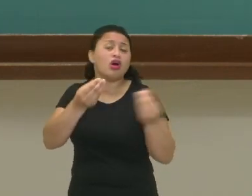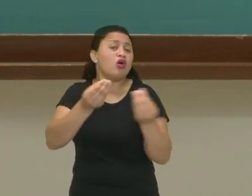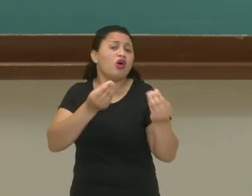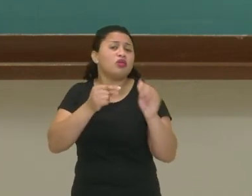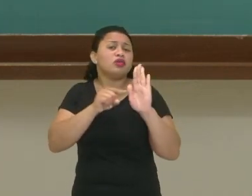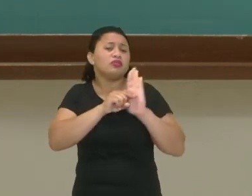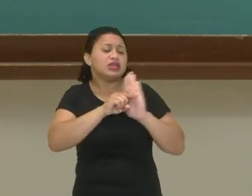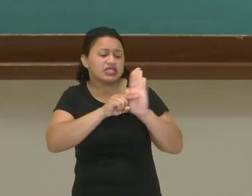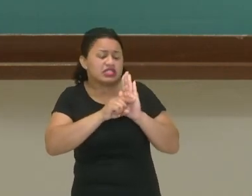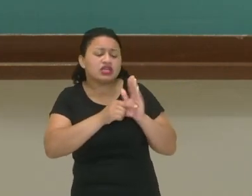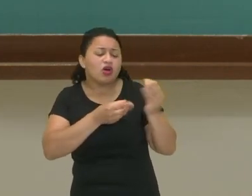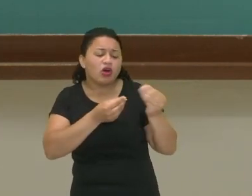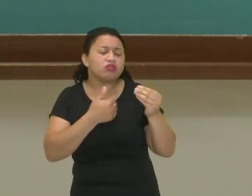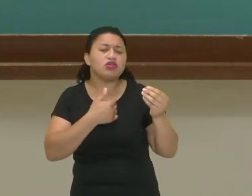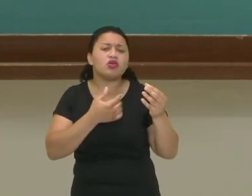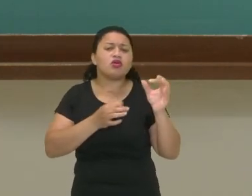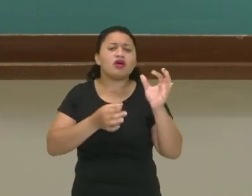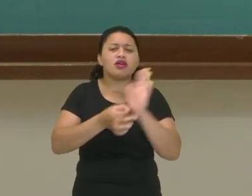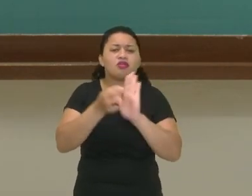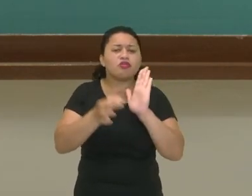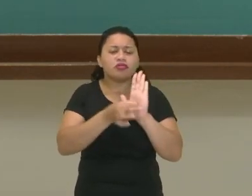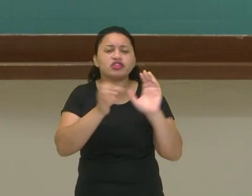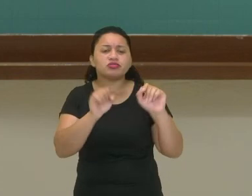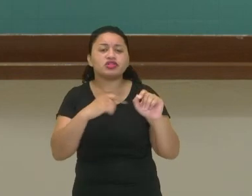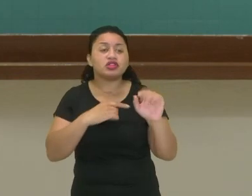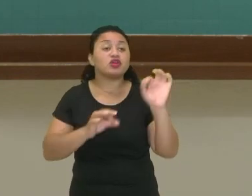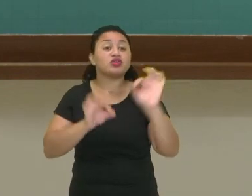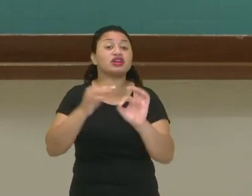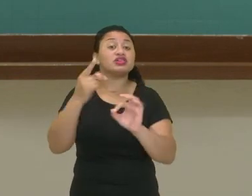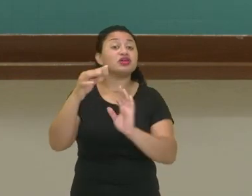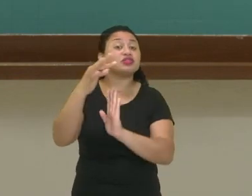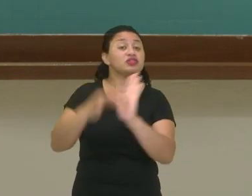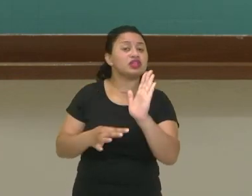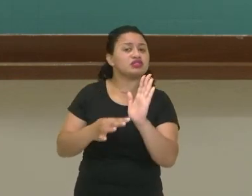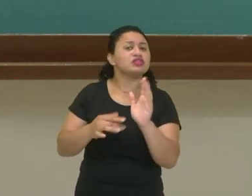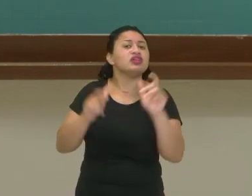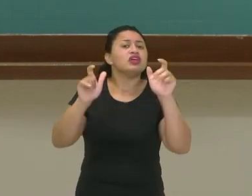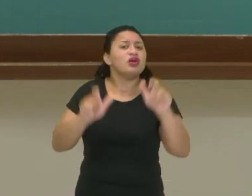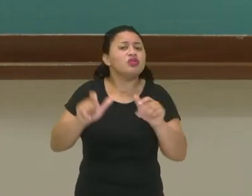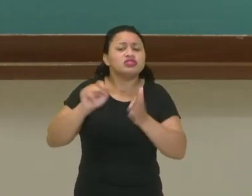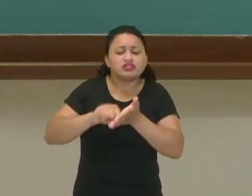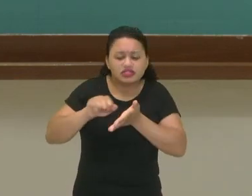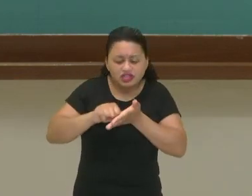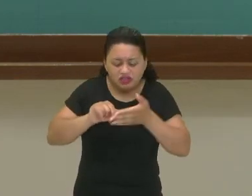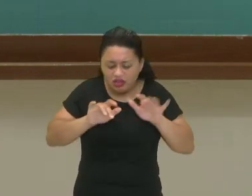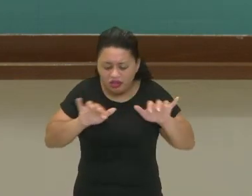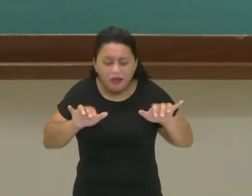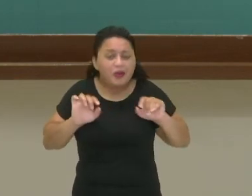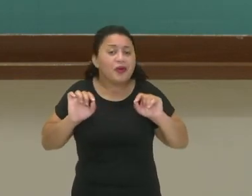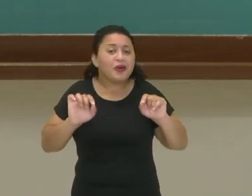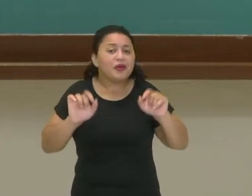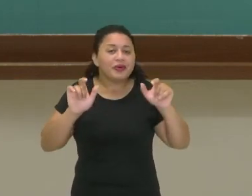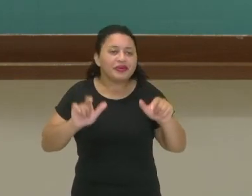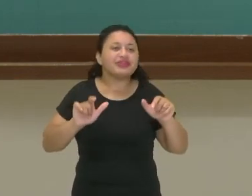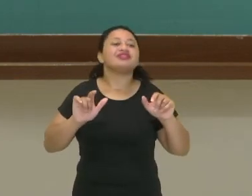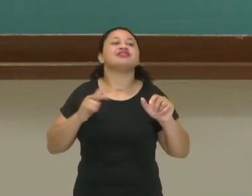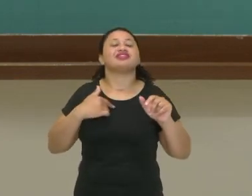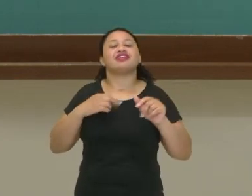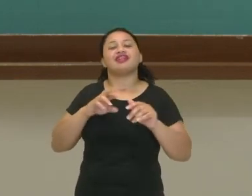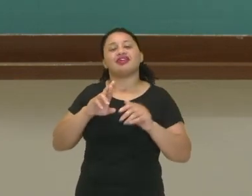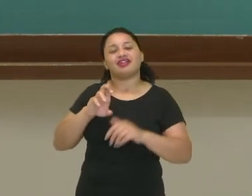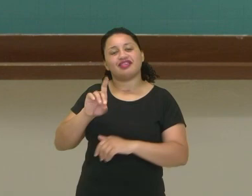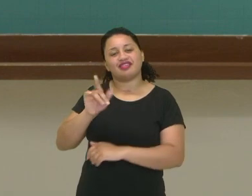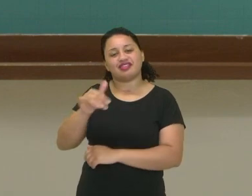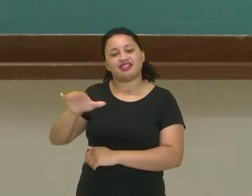começar a organizar o seu próprio texto. E vai escrever onde? Aqui, ó, no Redação Paraná, nessa plataforma que vocês têm